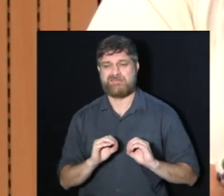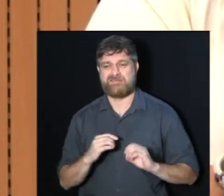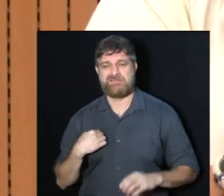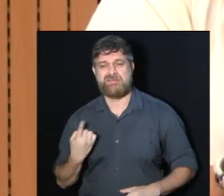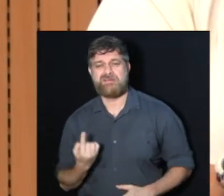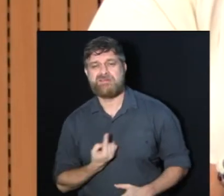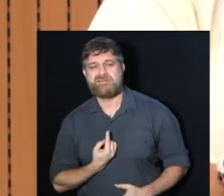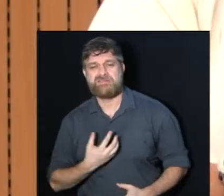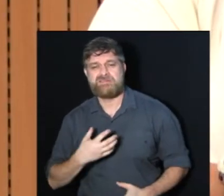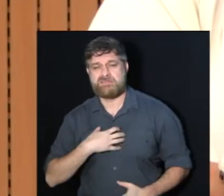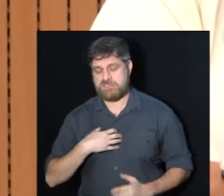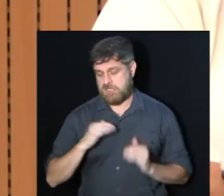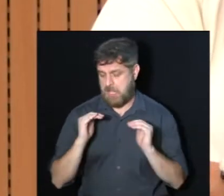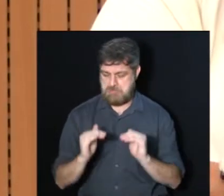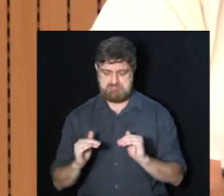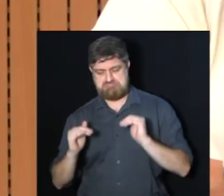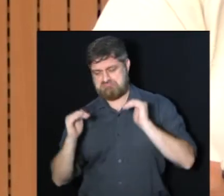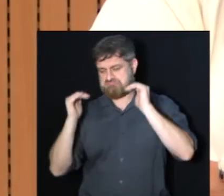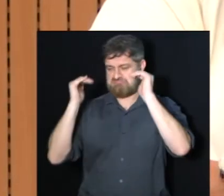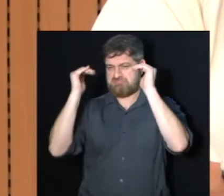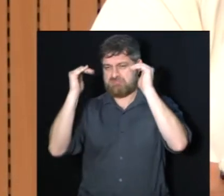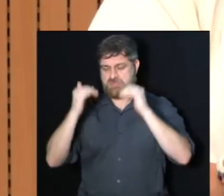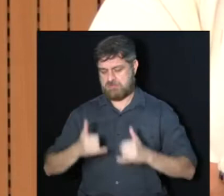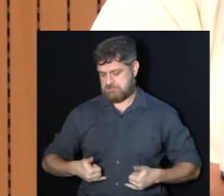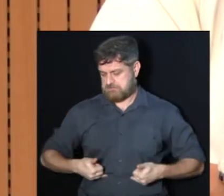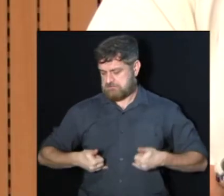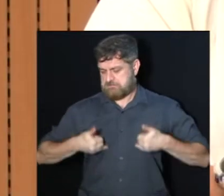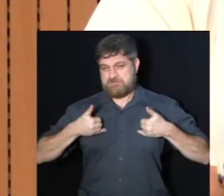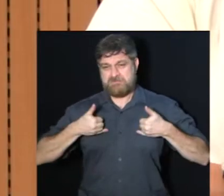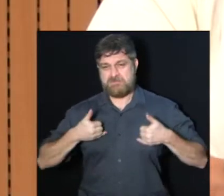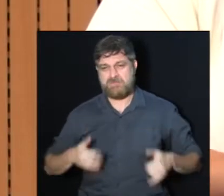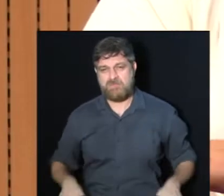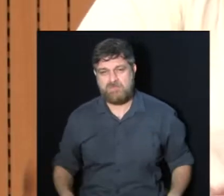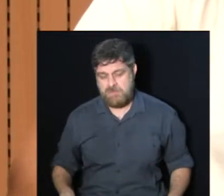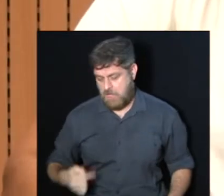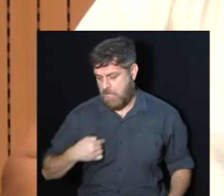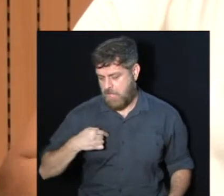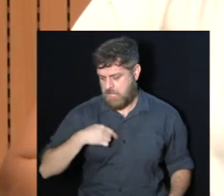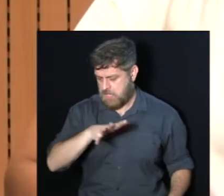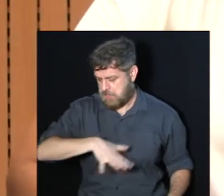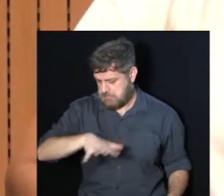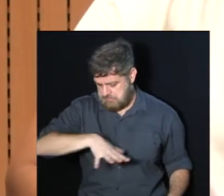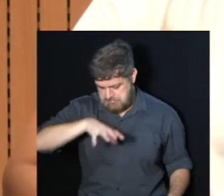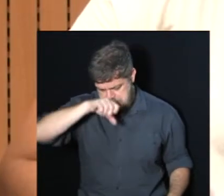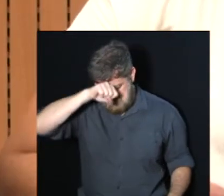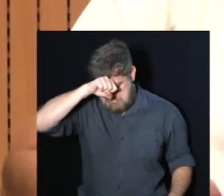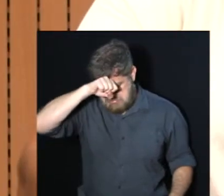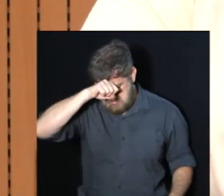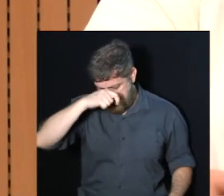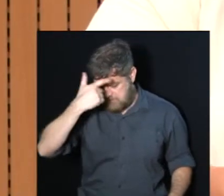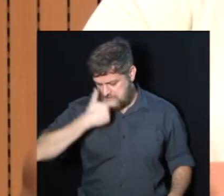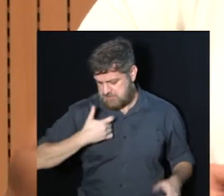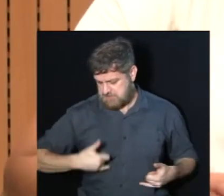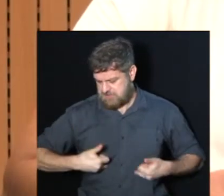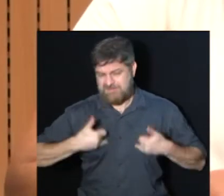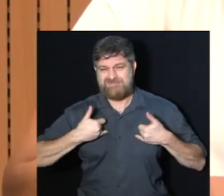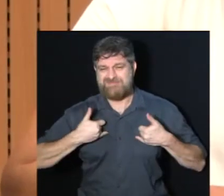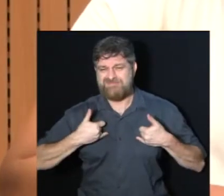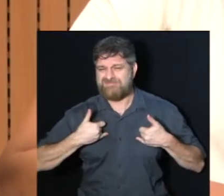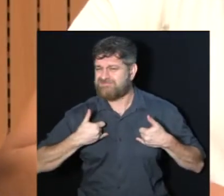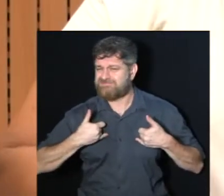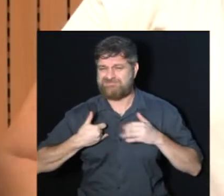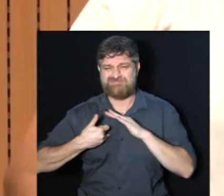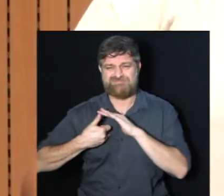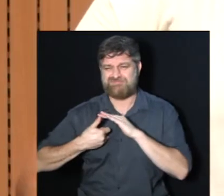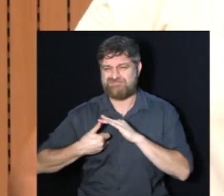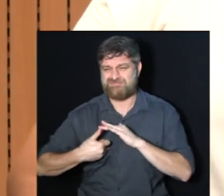sente superior, a gente é soberba, eu sou um bandista, eu visto branco, você... E aí, quando